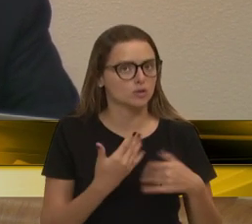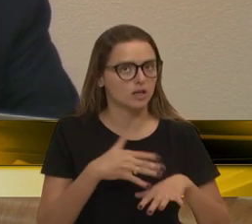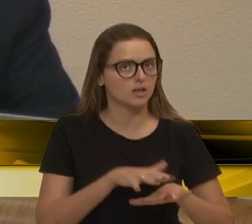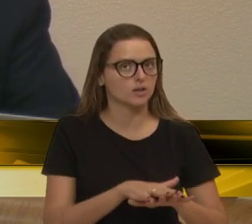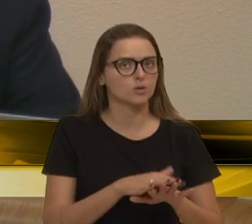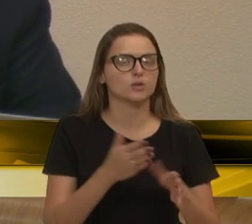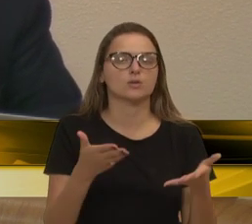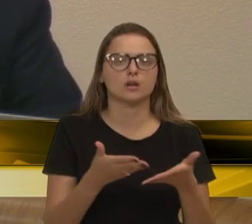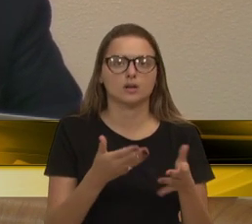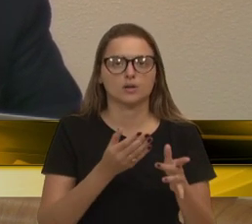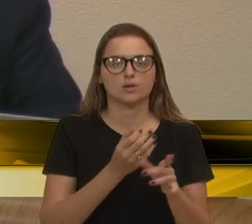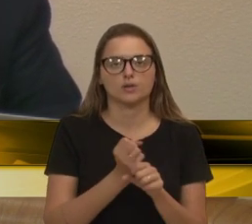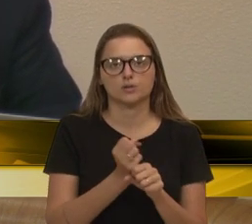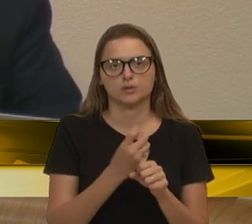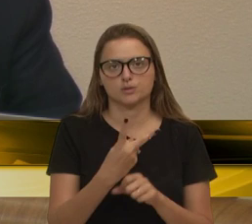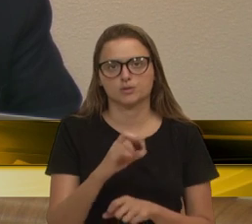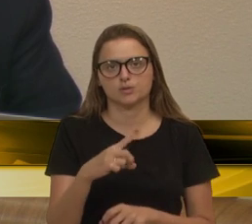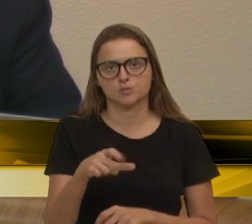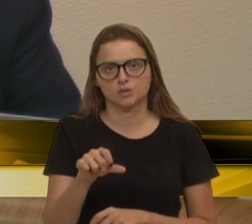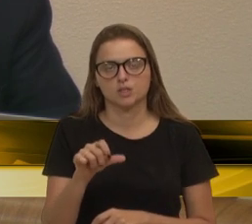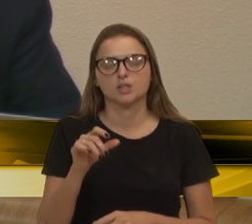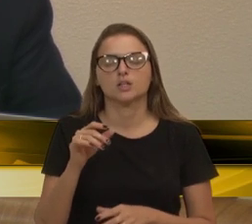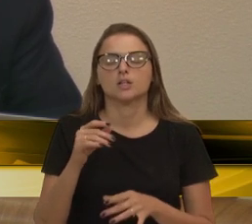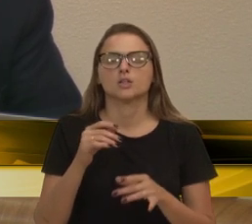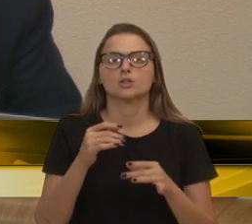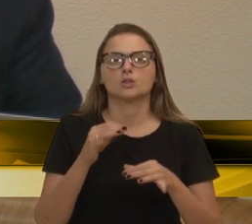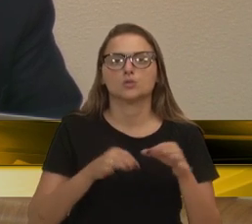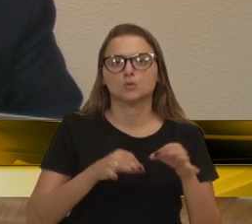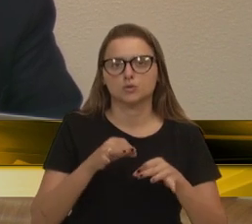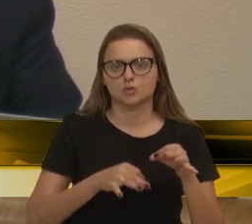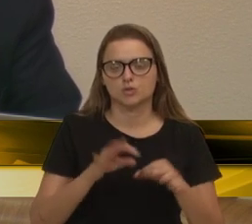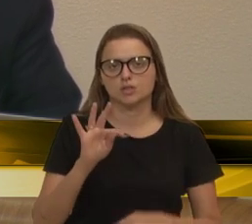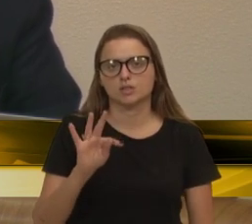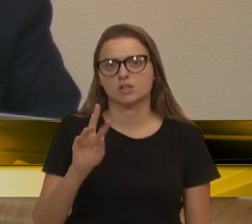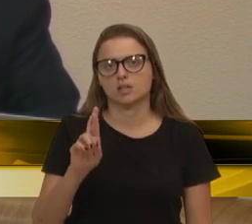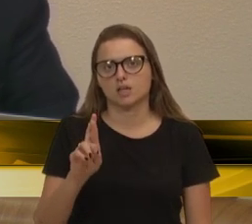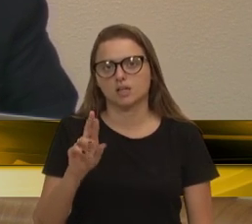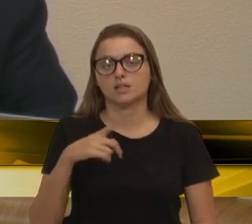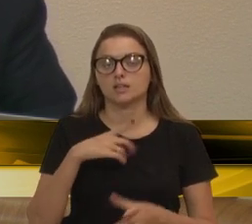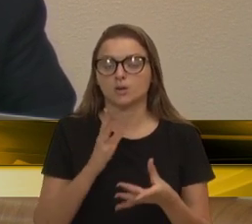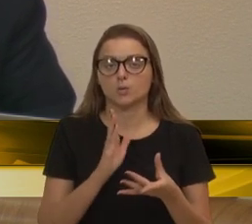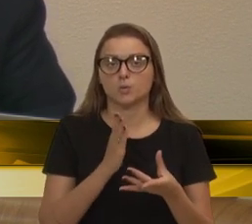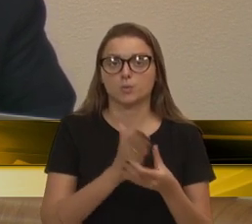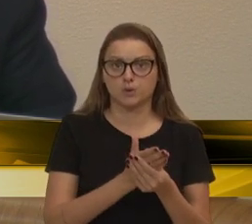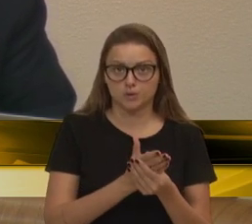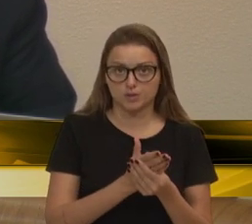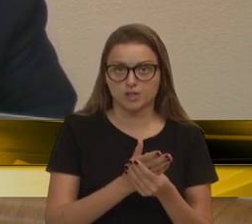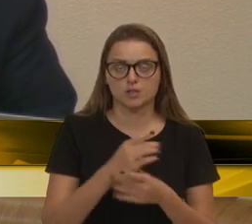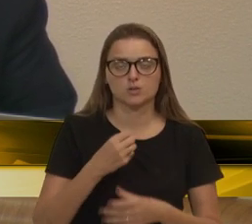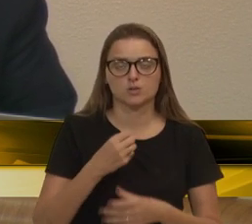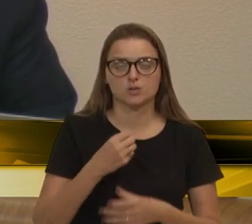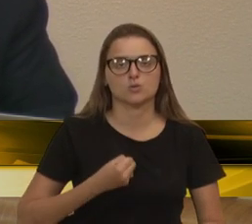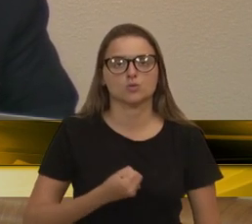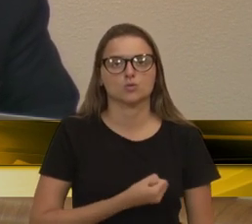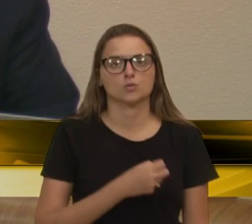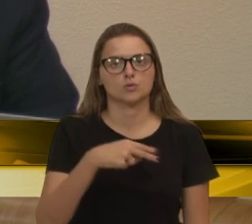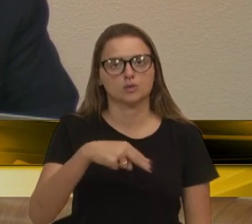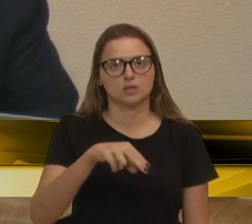2019. No TJRS, em Porto Alegre, tramita outra ação. O mandato de segurança número MS